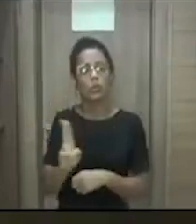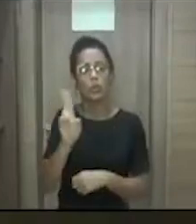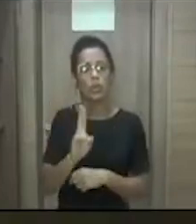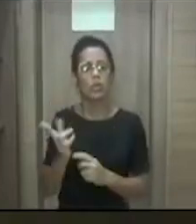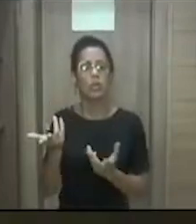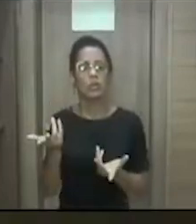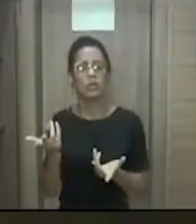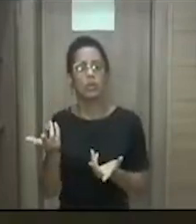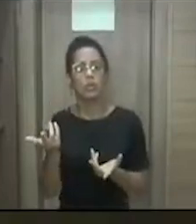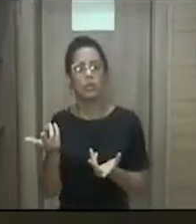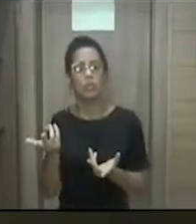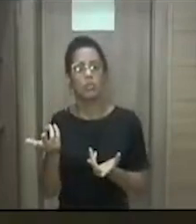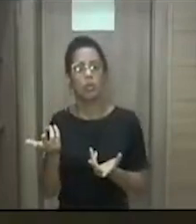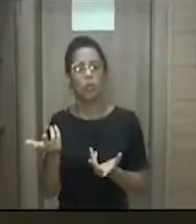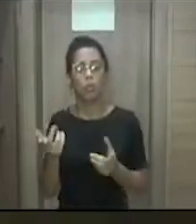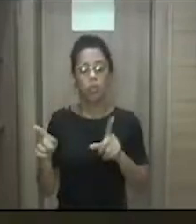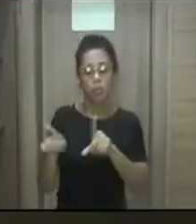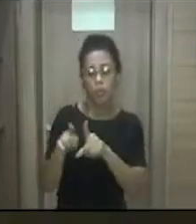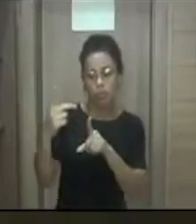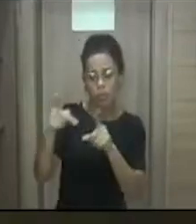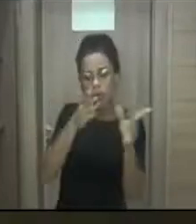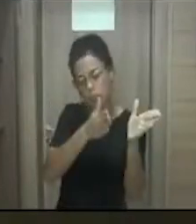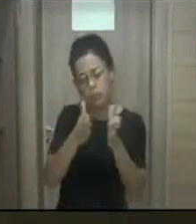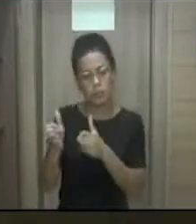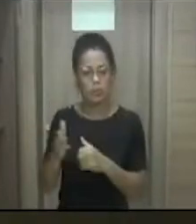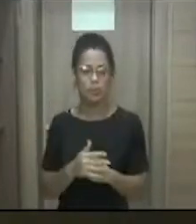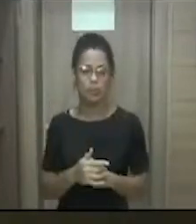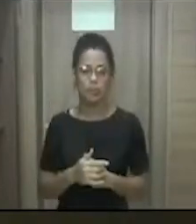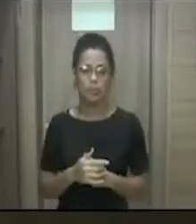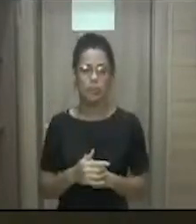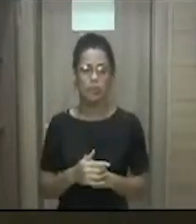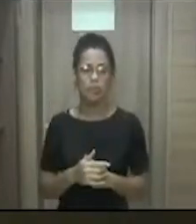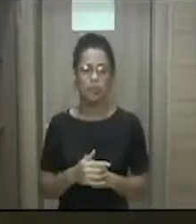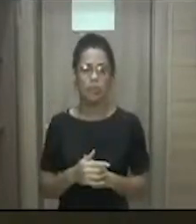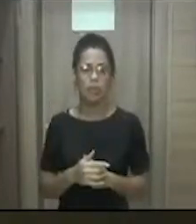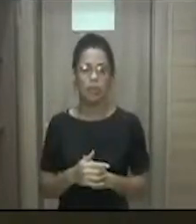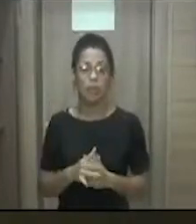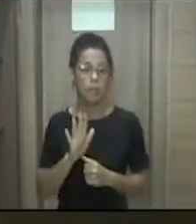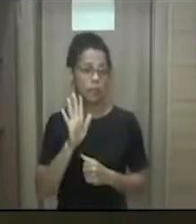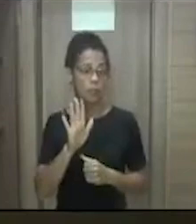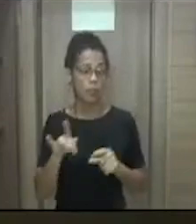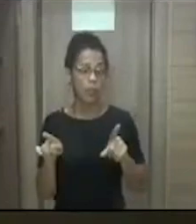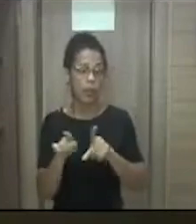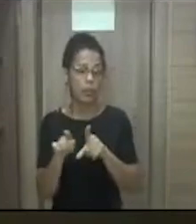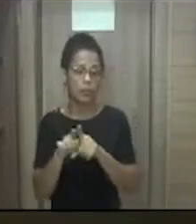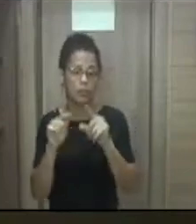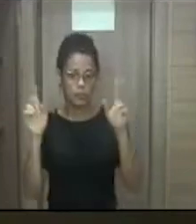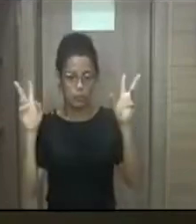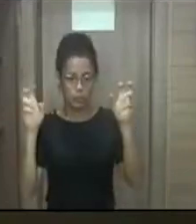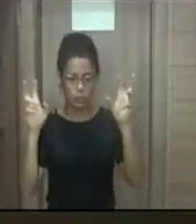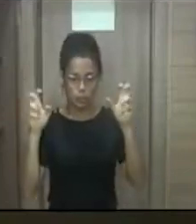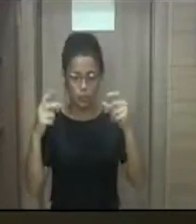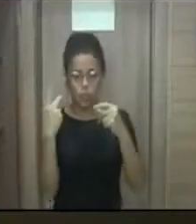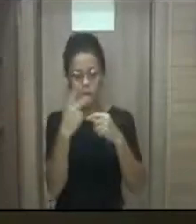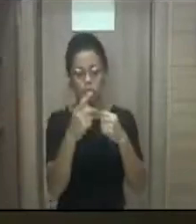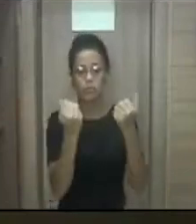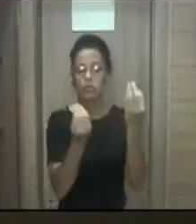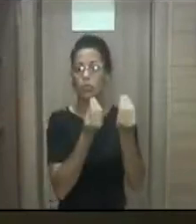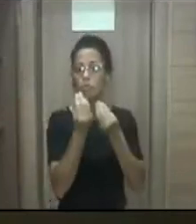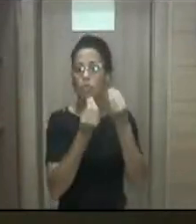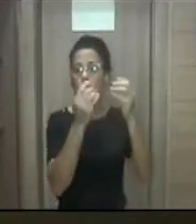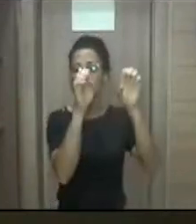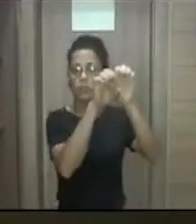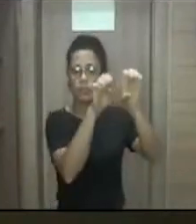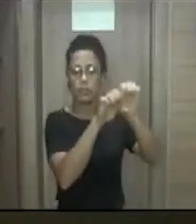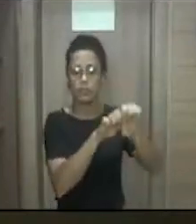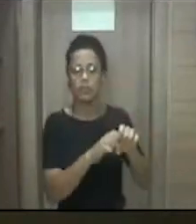usufruindo desse processo. Em relação à infraestrutura, né, eu vi que